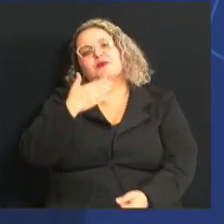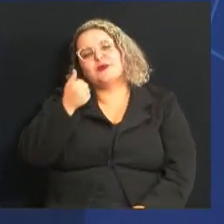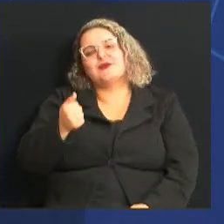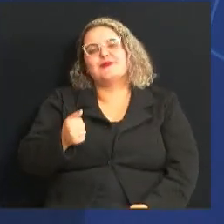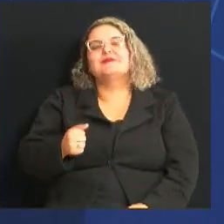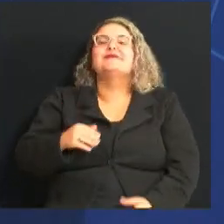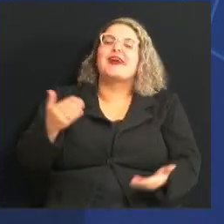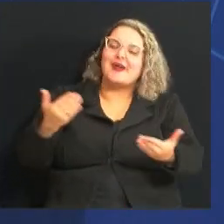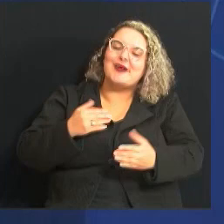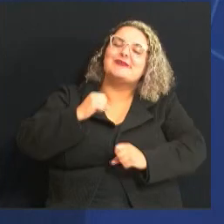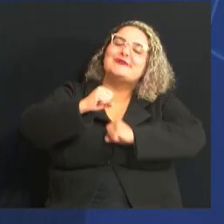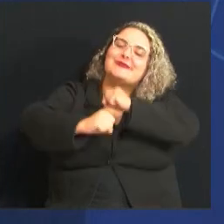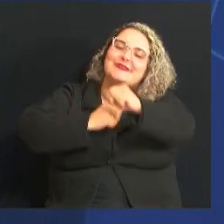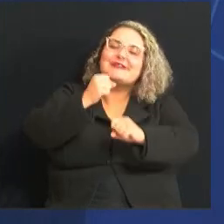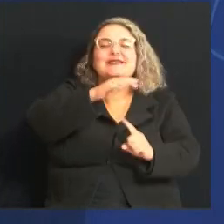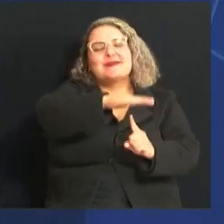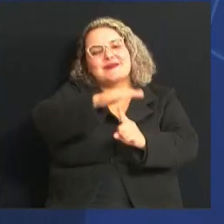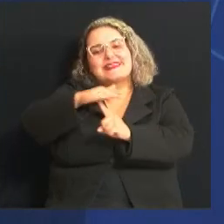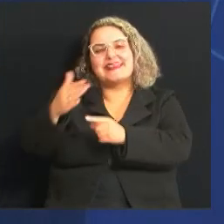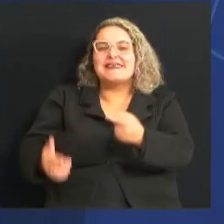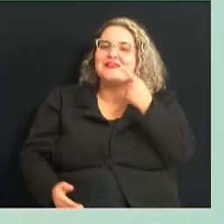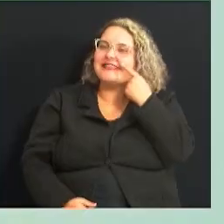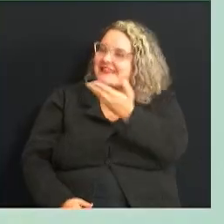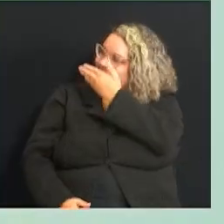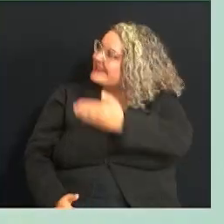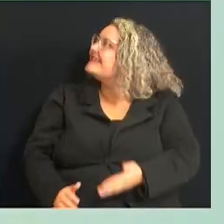está começando o Giro Ambiental.